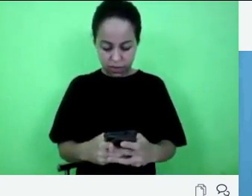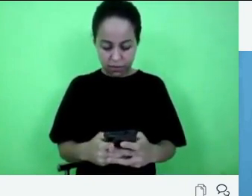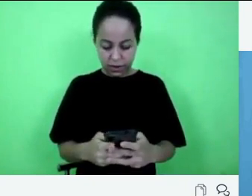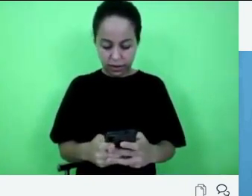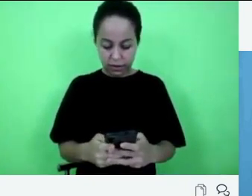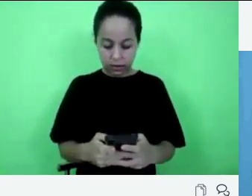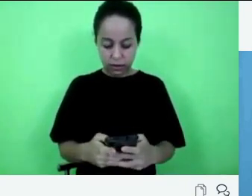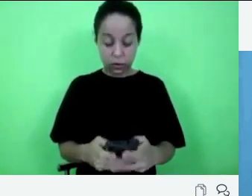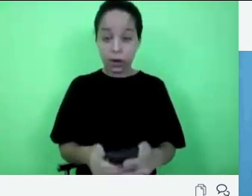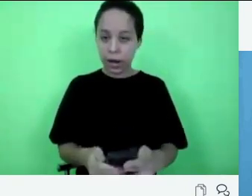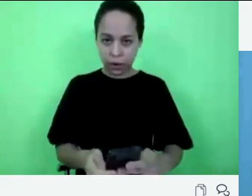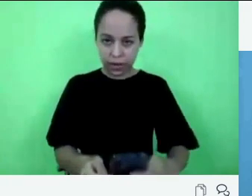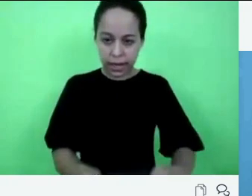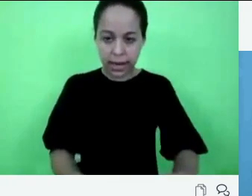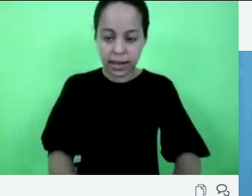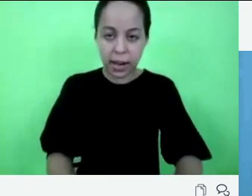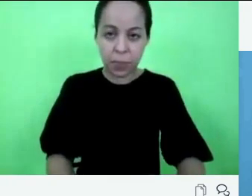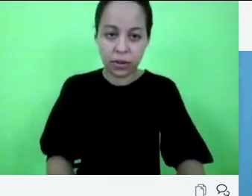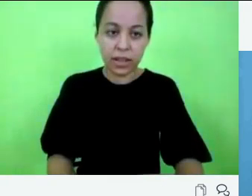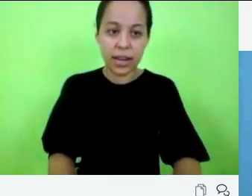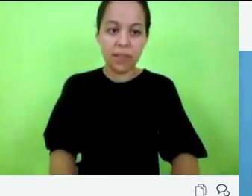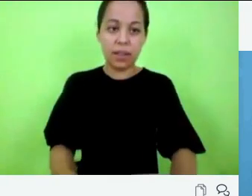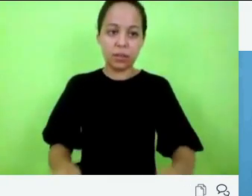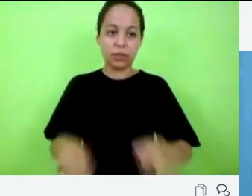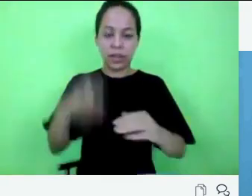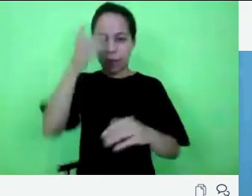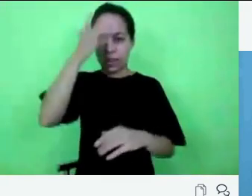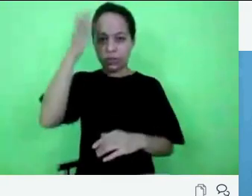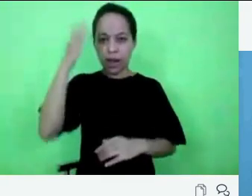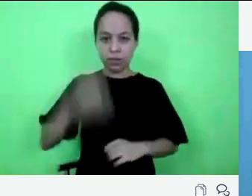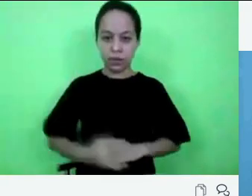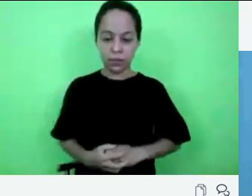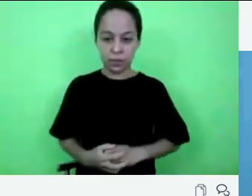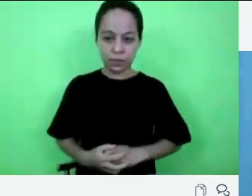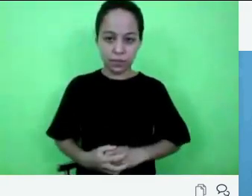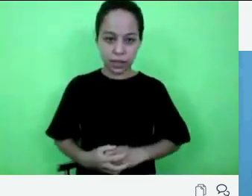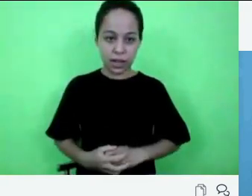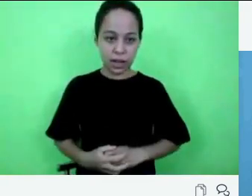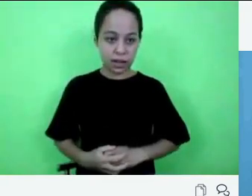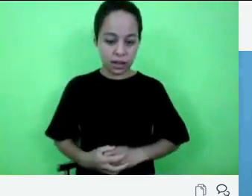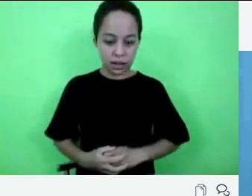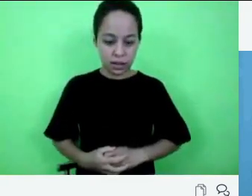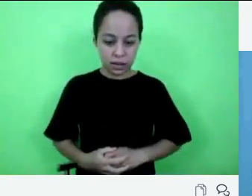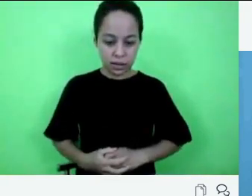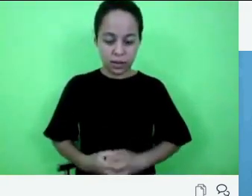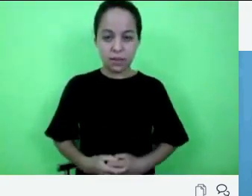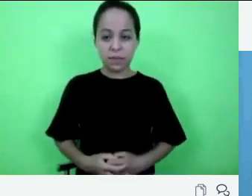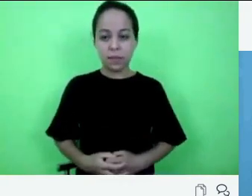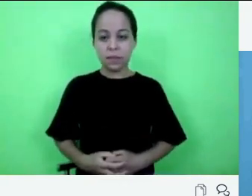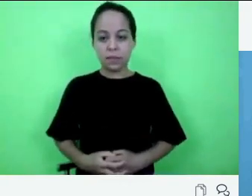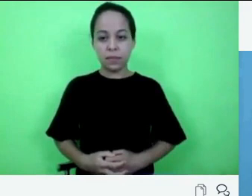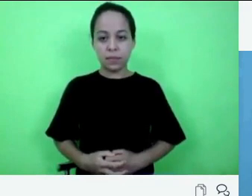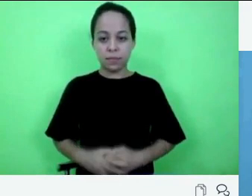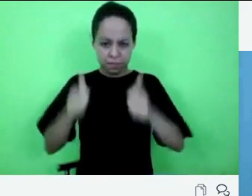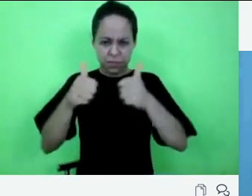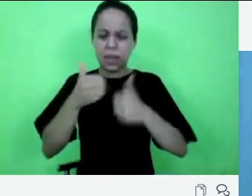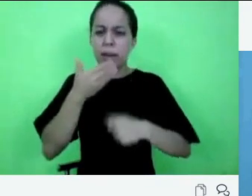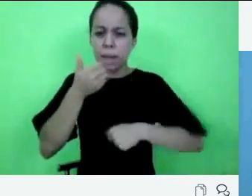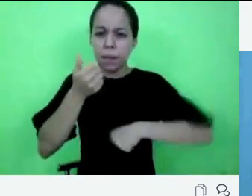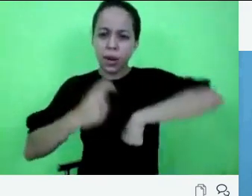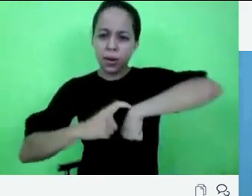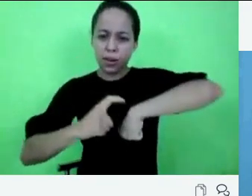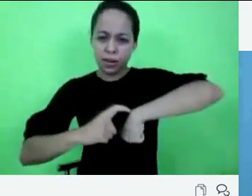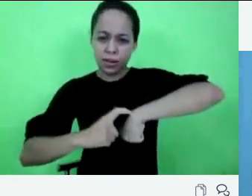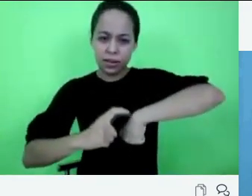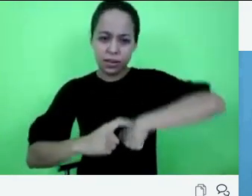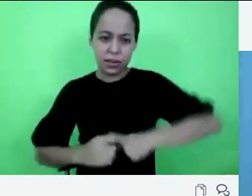Última vez. Qualquer coisa ele entra depois da gravação, fica mais fácil, né? Ok. Não, o engraçado é que também não atingiu